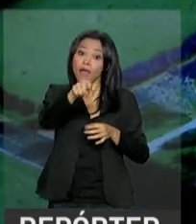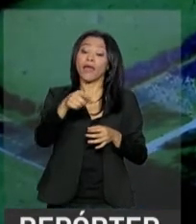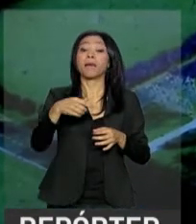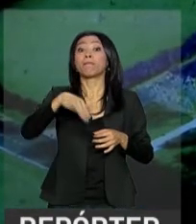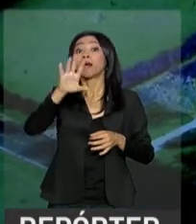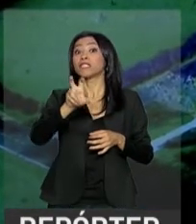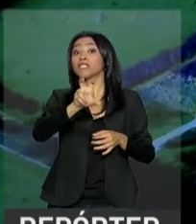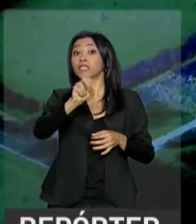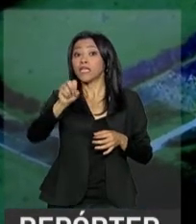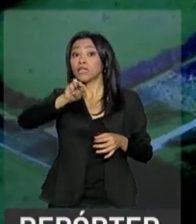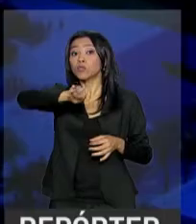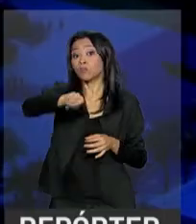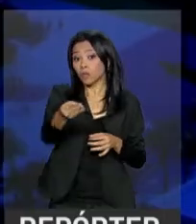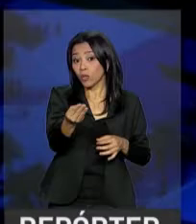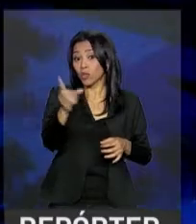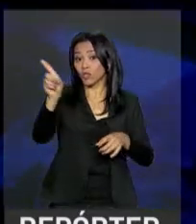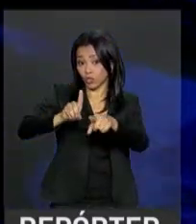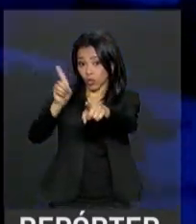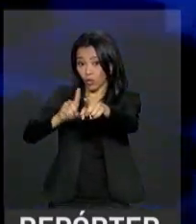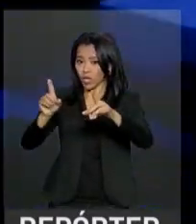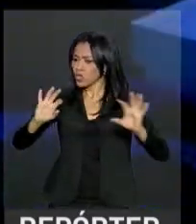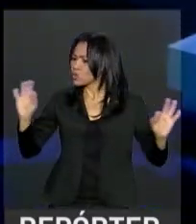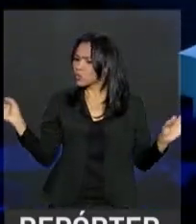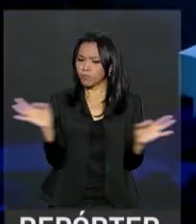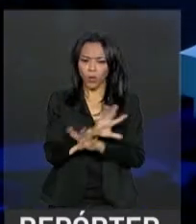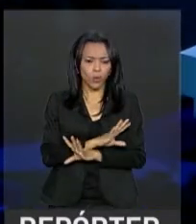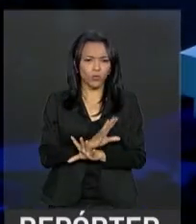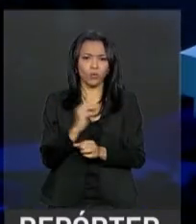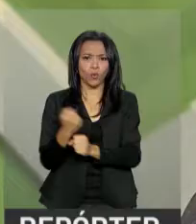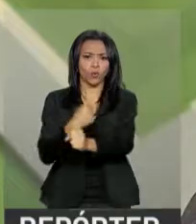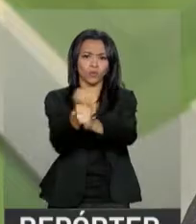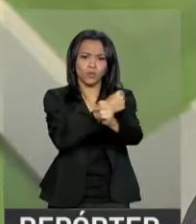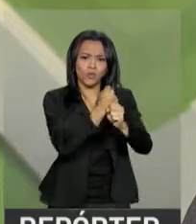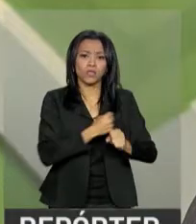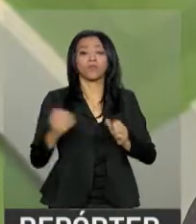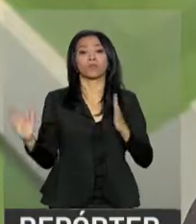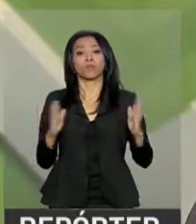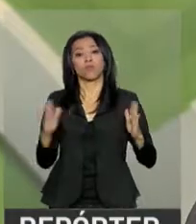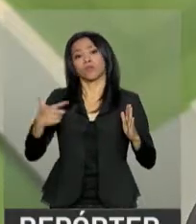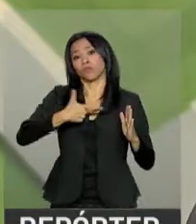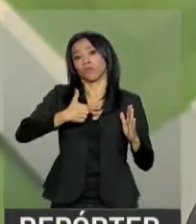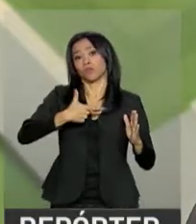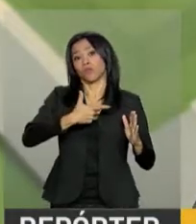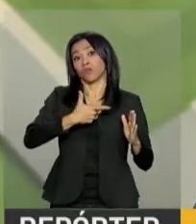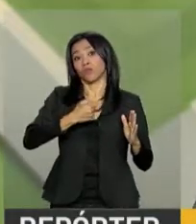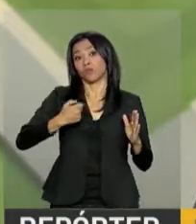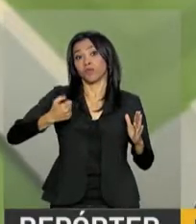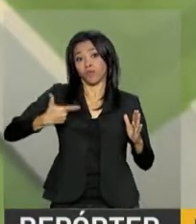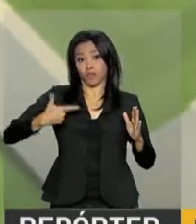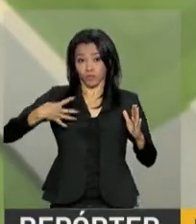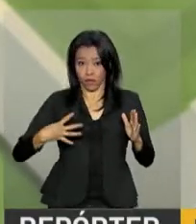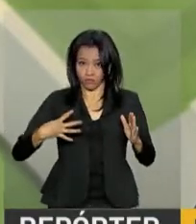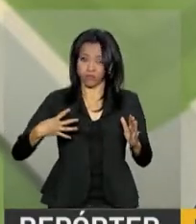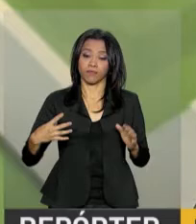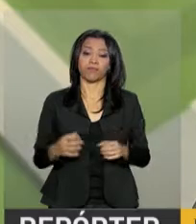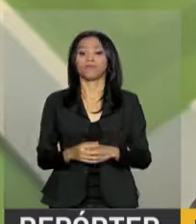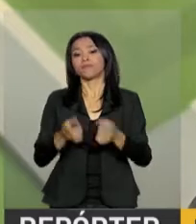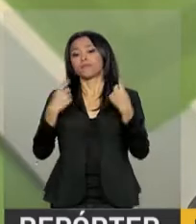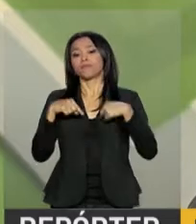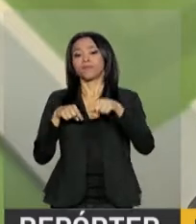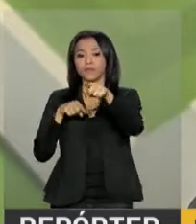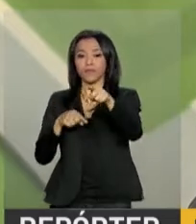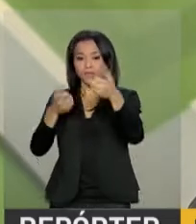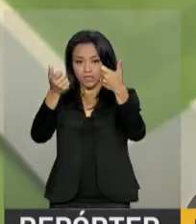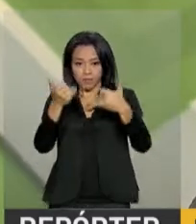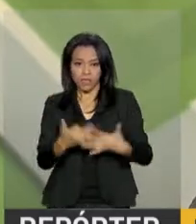e todo o complexo deve ficar pronto em 2024 os procedimentos hoje tanto de imagem como